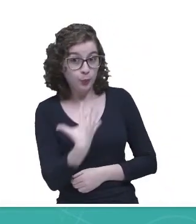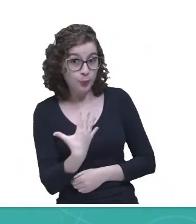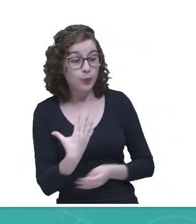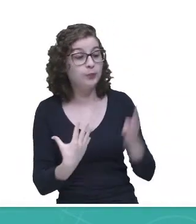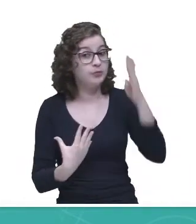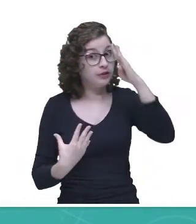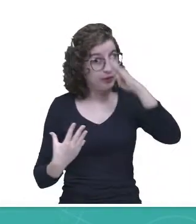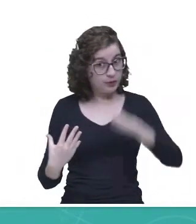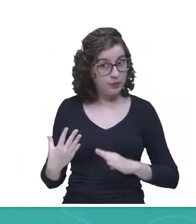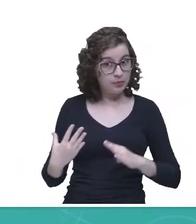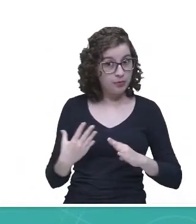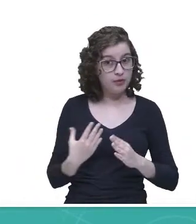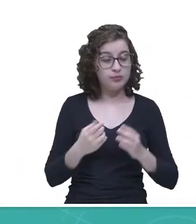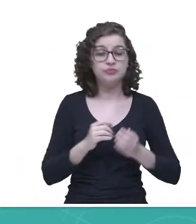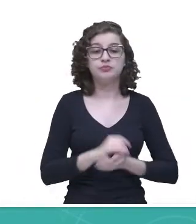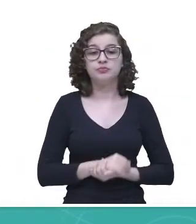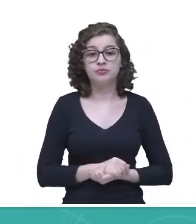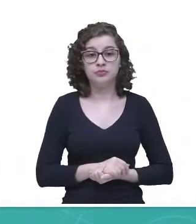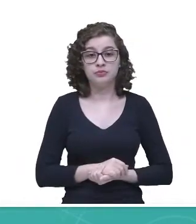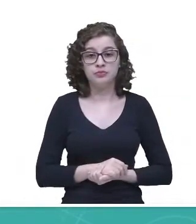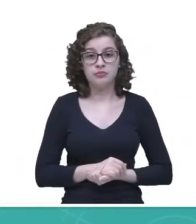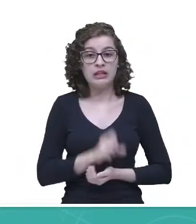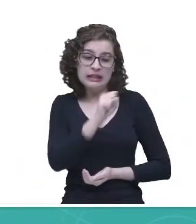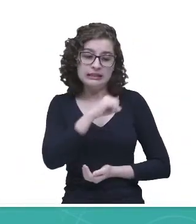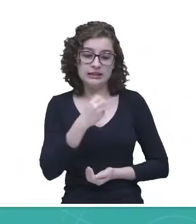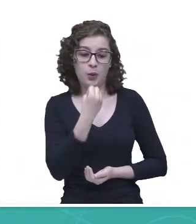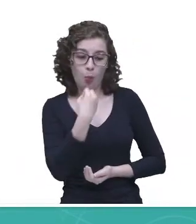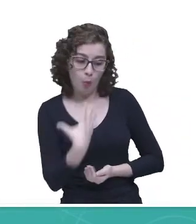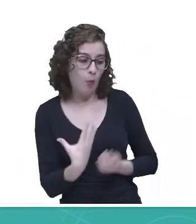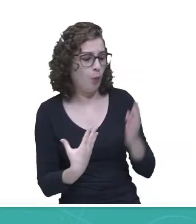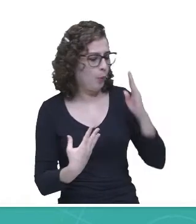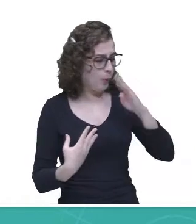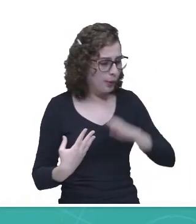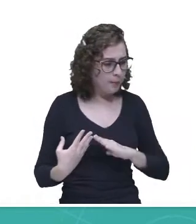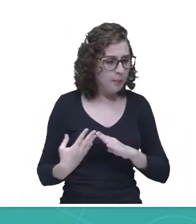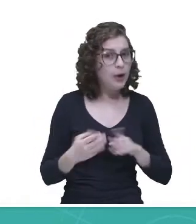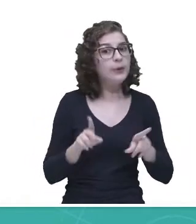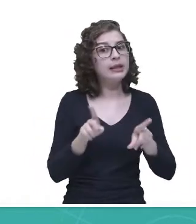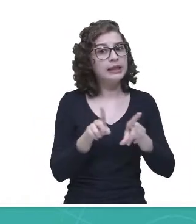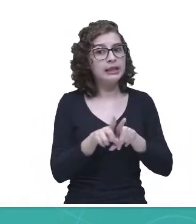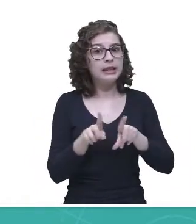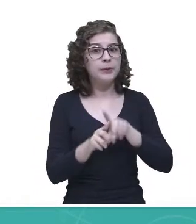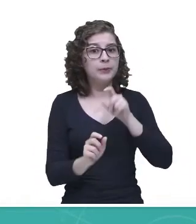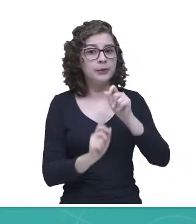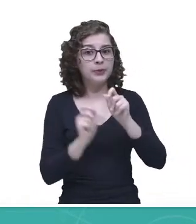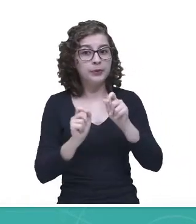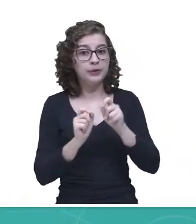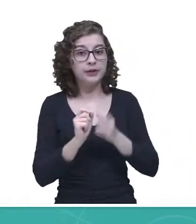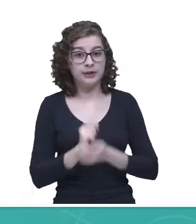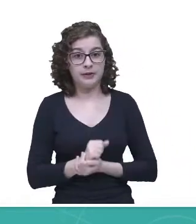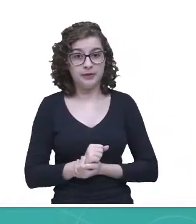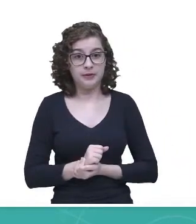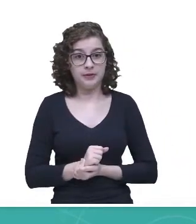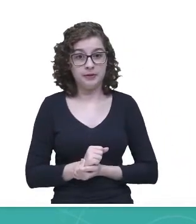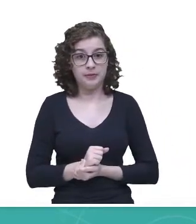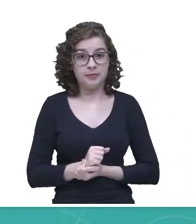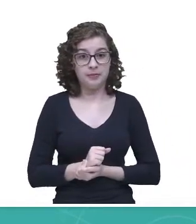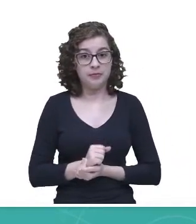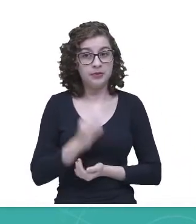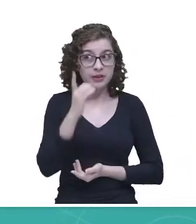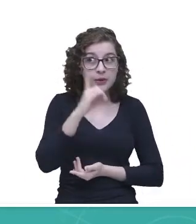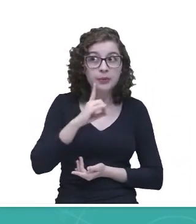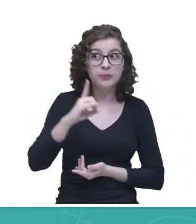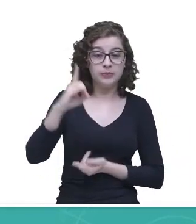Então, se há a presença do bem e do mal, há também a divindade e alguém